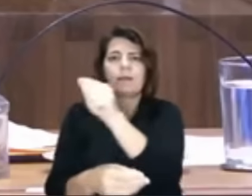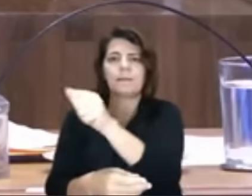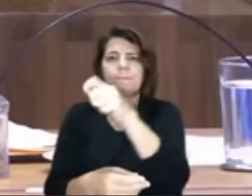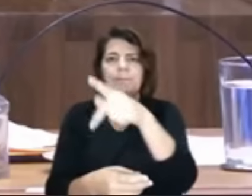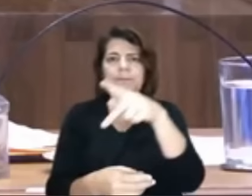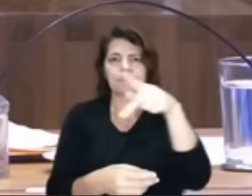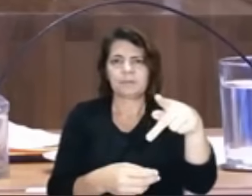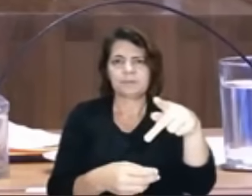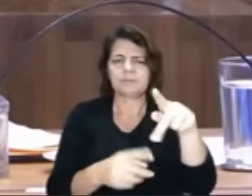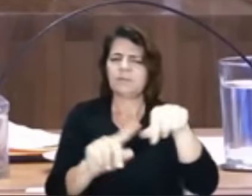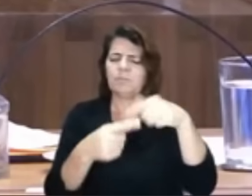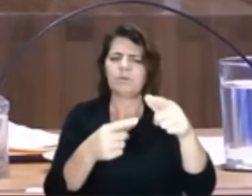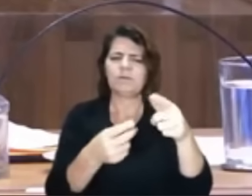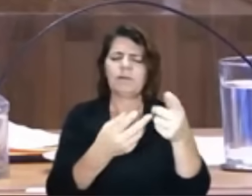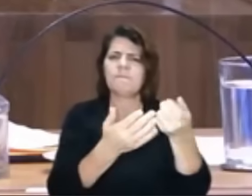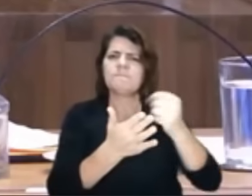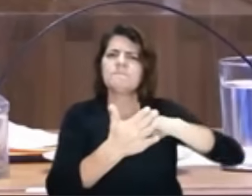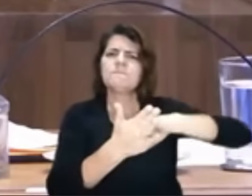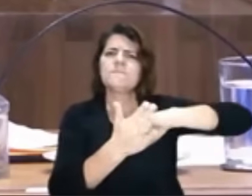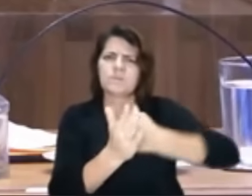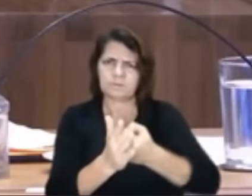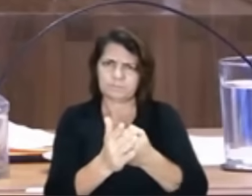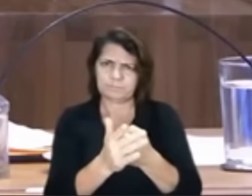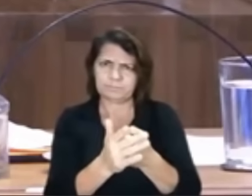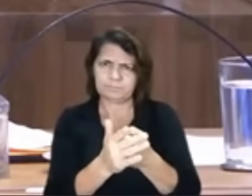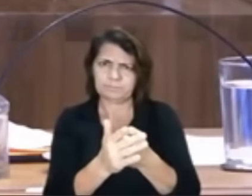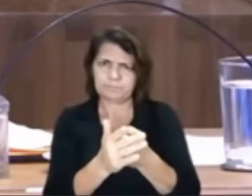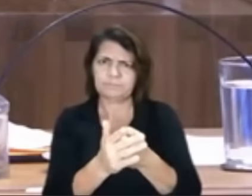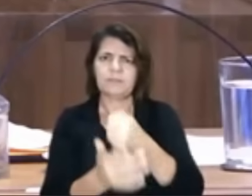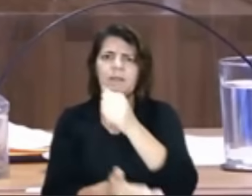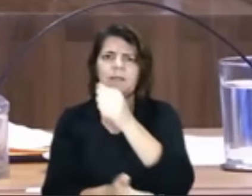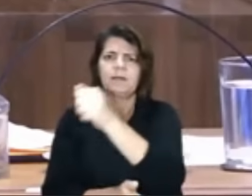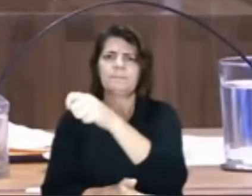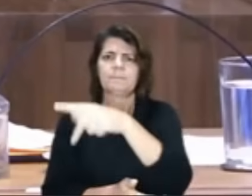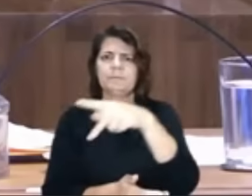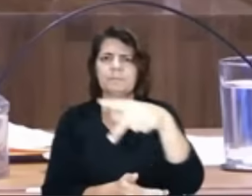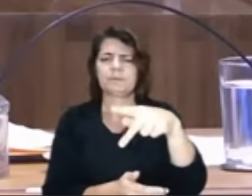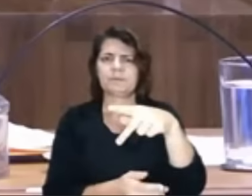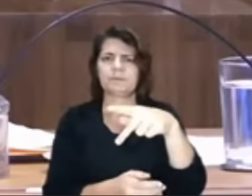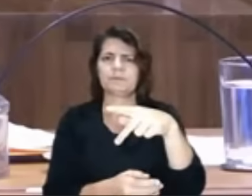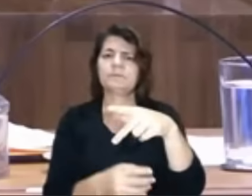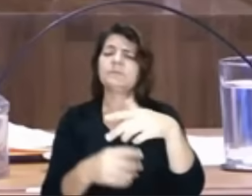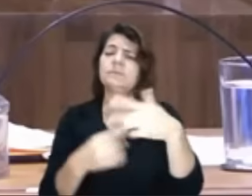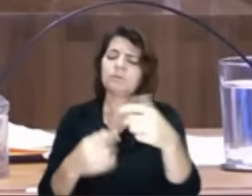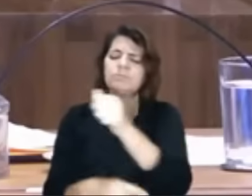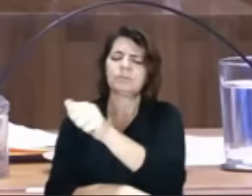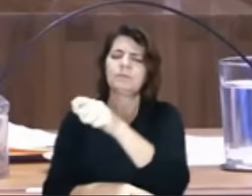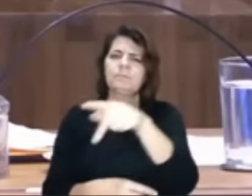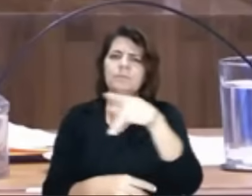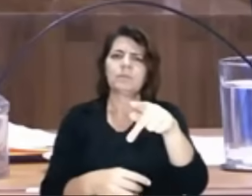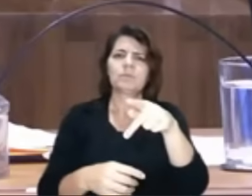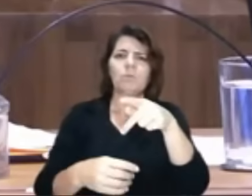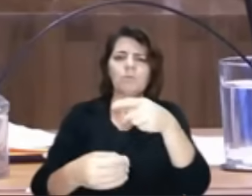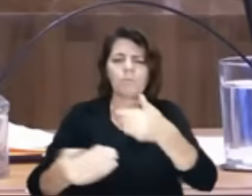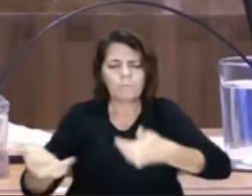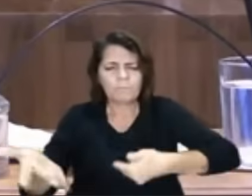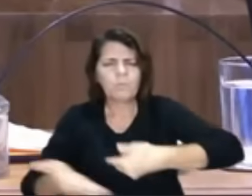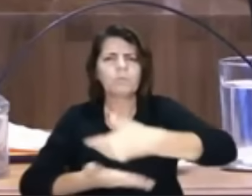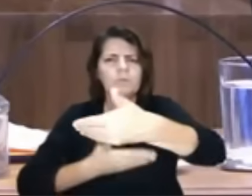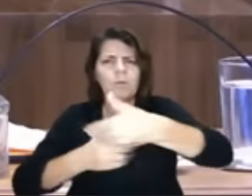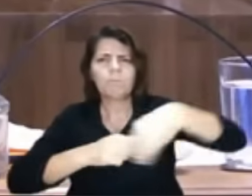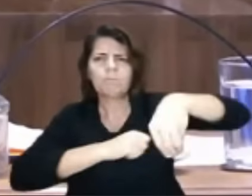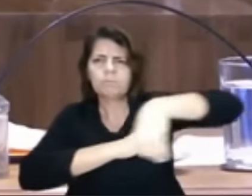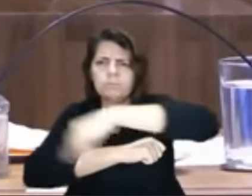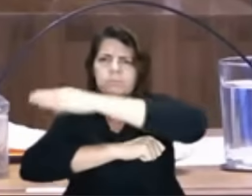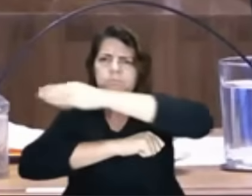descontinuado que se chamava radar Então esse era o fluxo que normalmente a agência